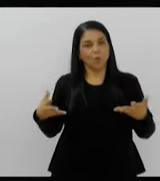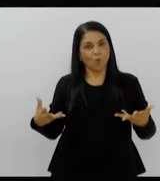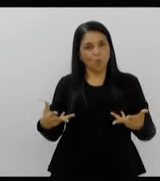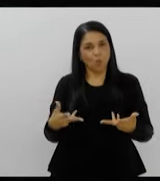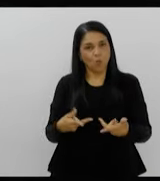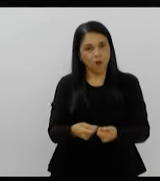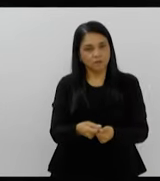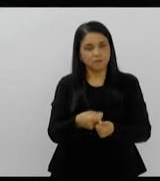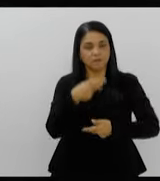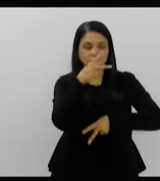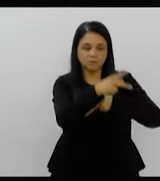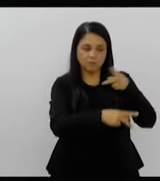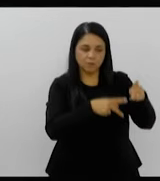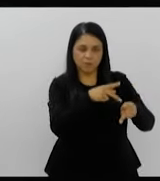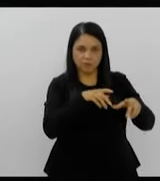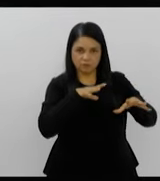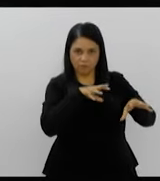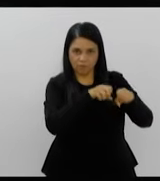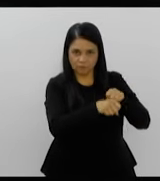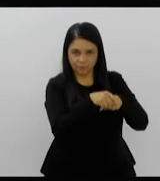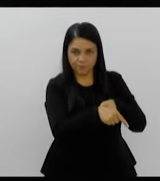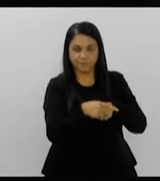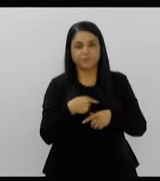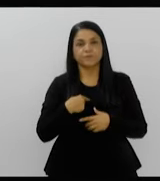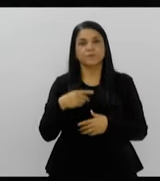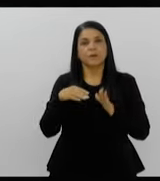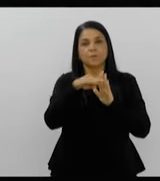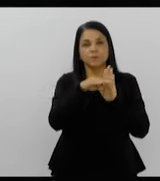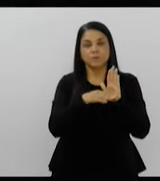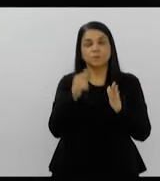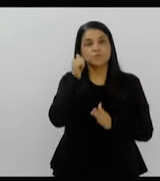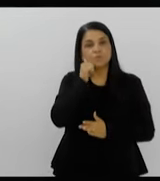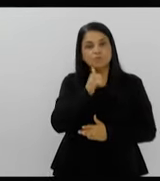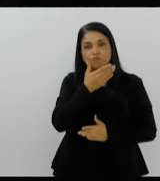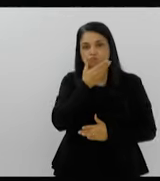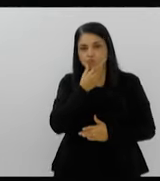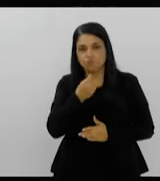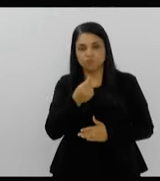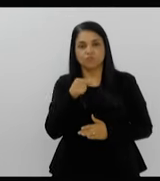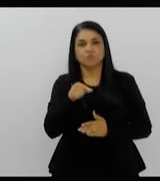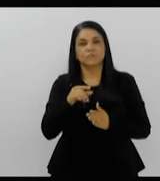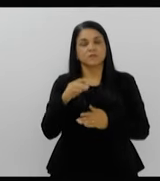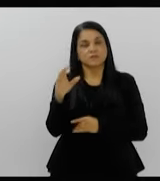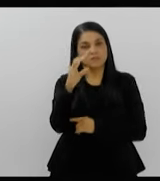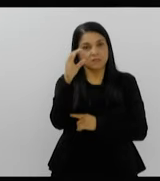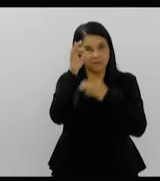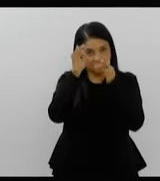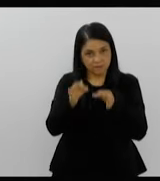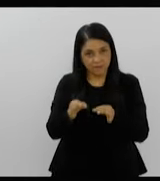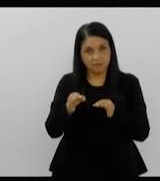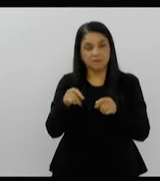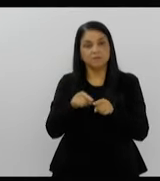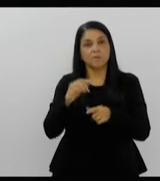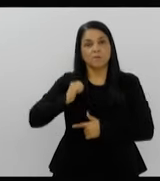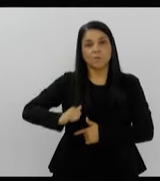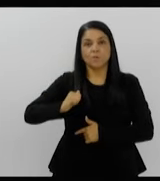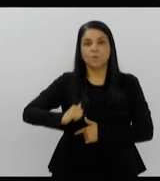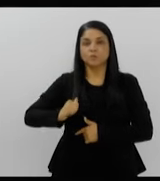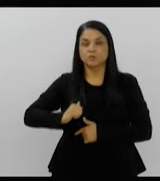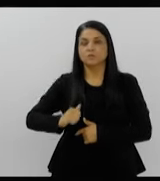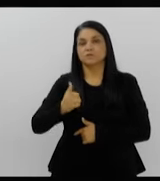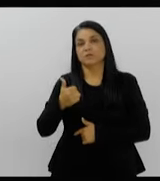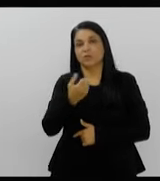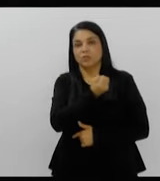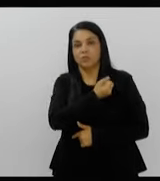da população fluminense. Cito o programa Meninas e Mulheres nas Ciências Exatas, o programa Bolsista Nota